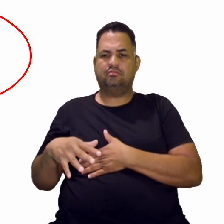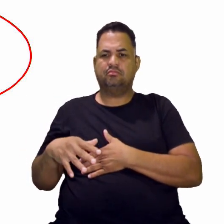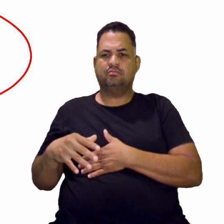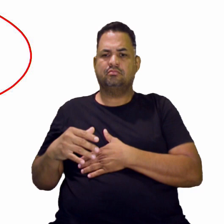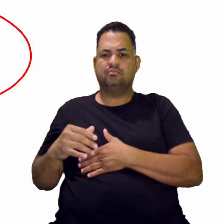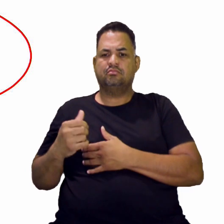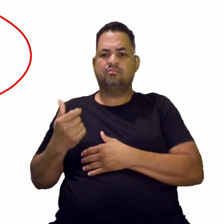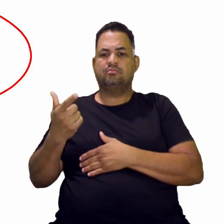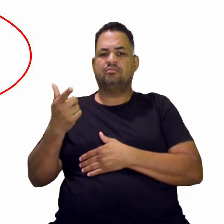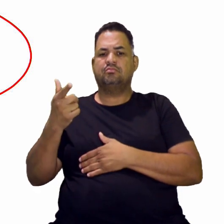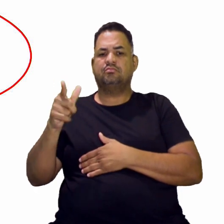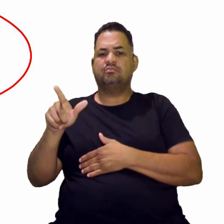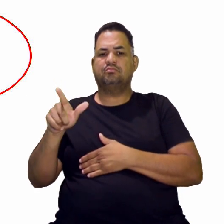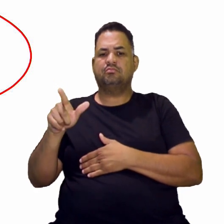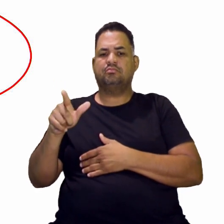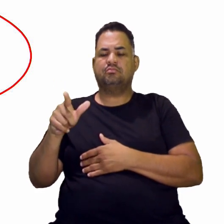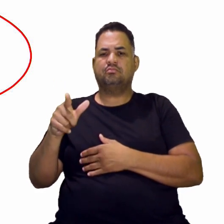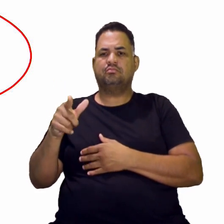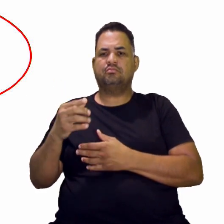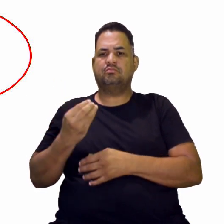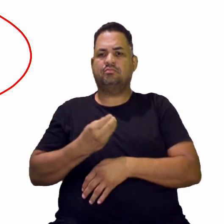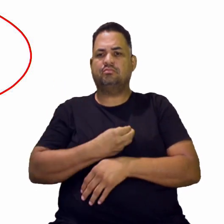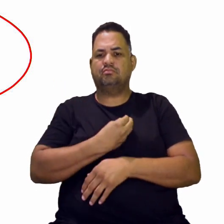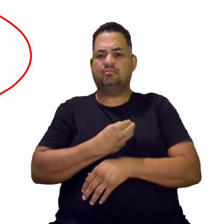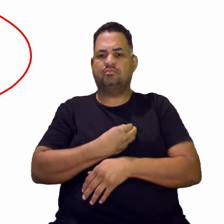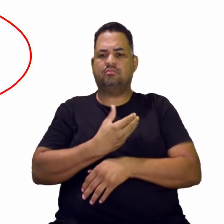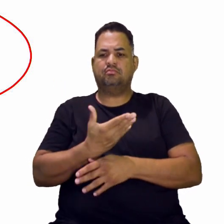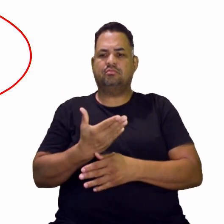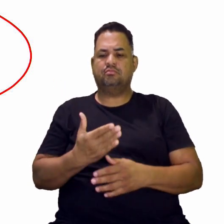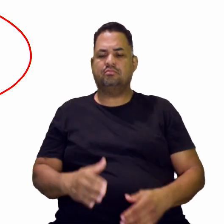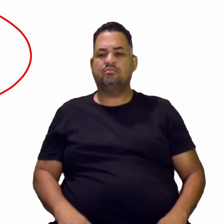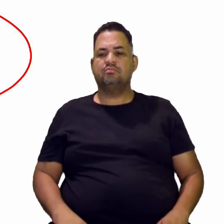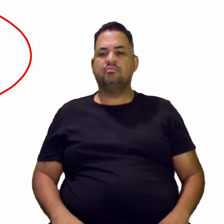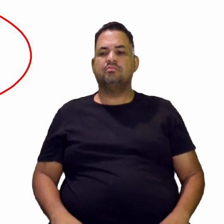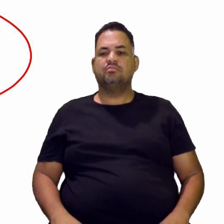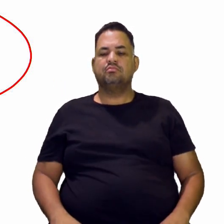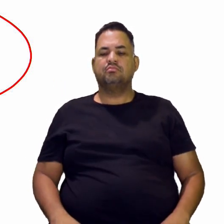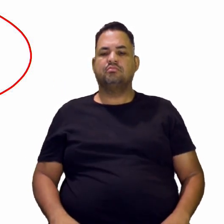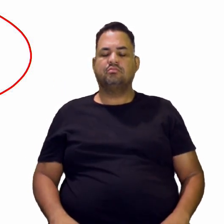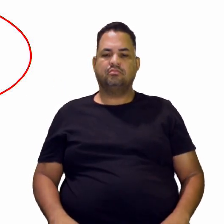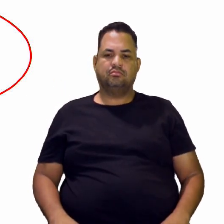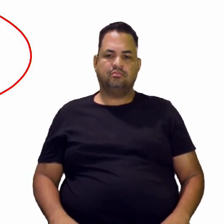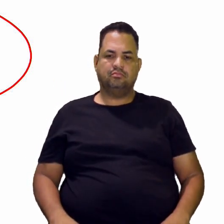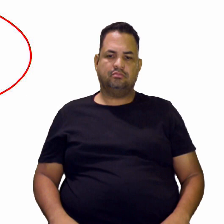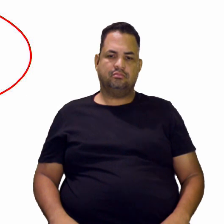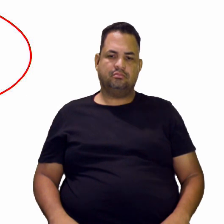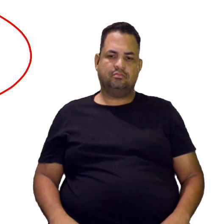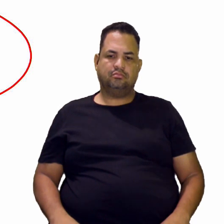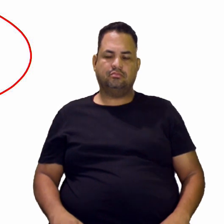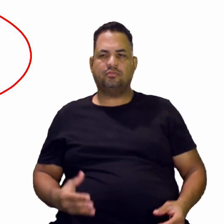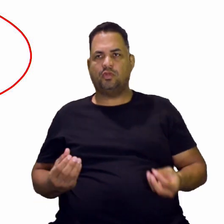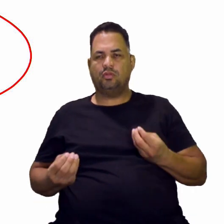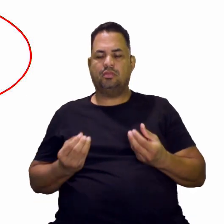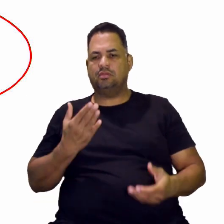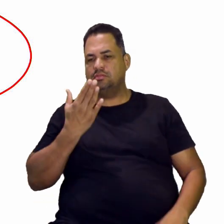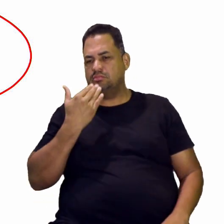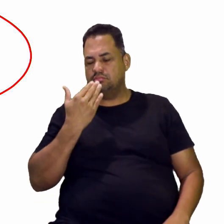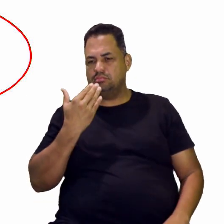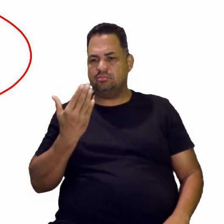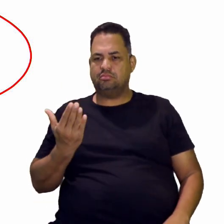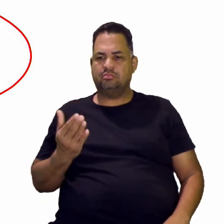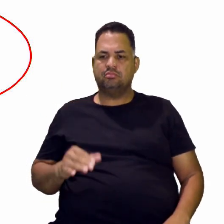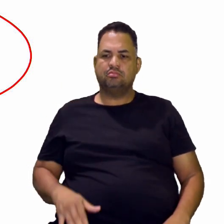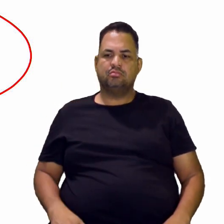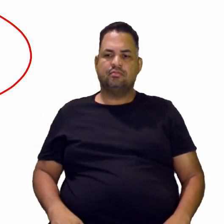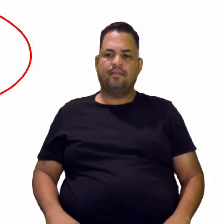Para que ele consiga sobreviver ali. Então, do que ele se alimenta, onde